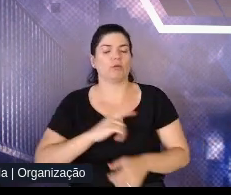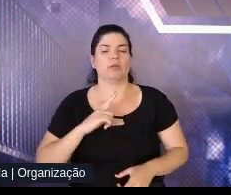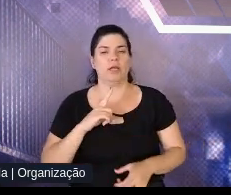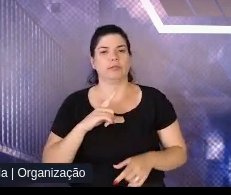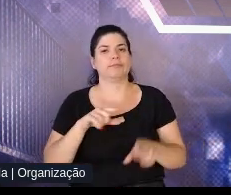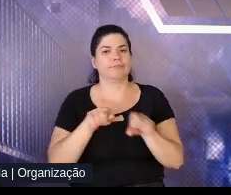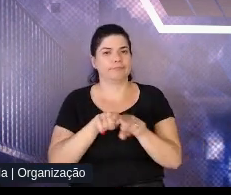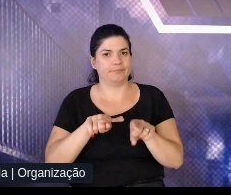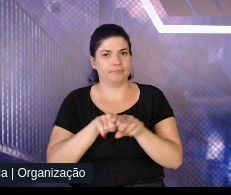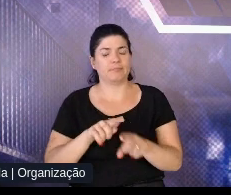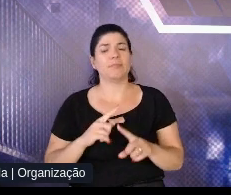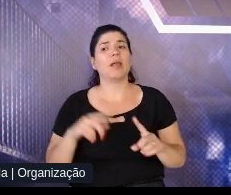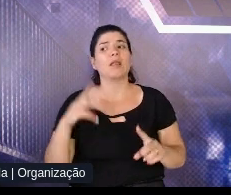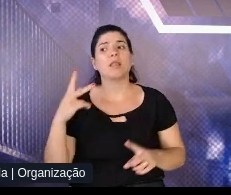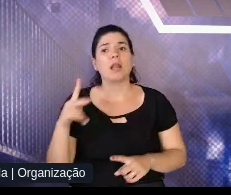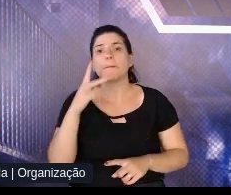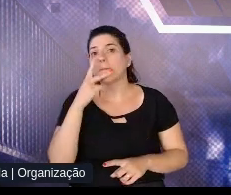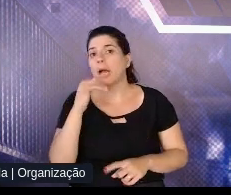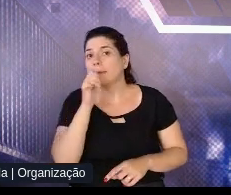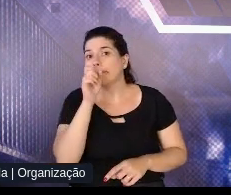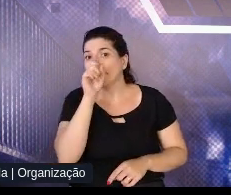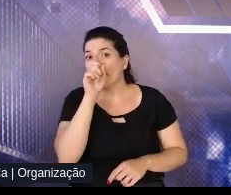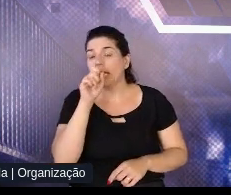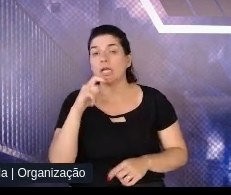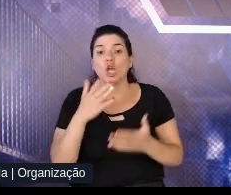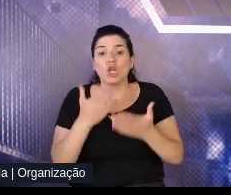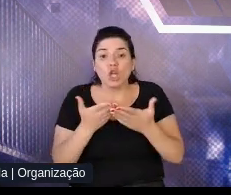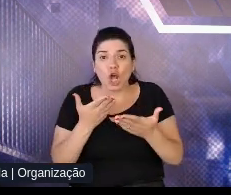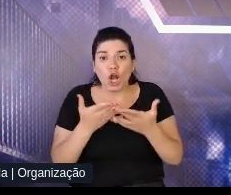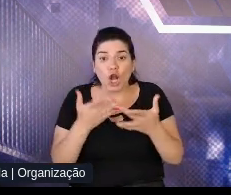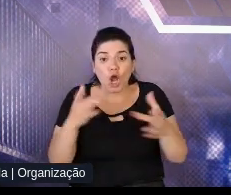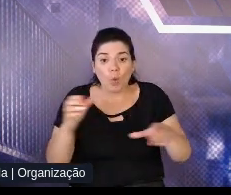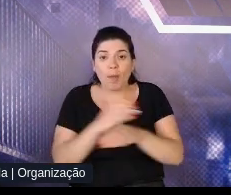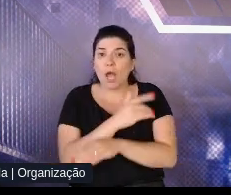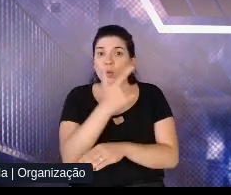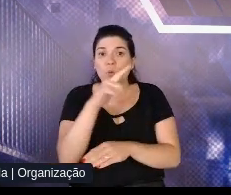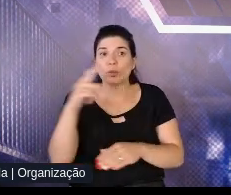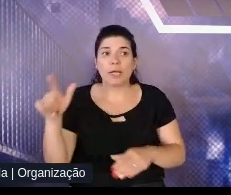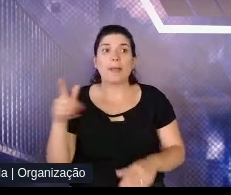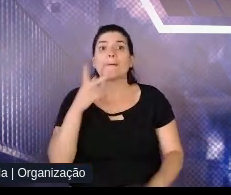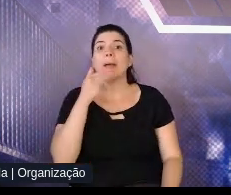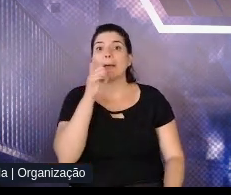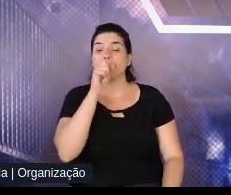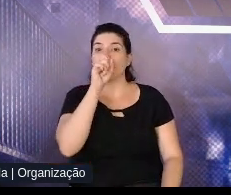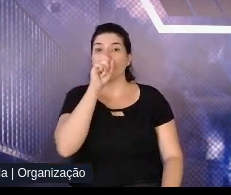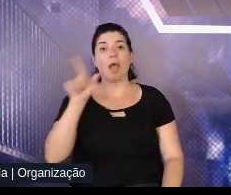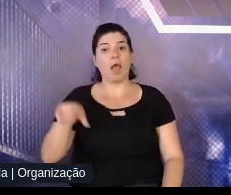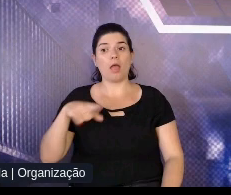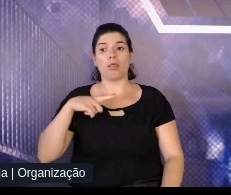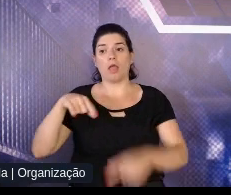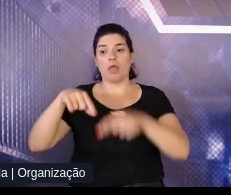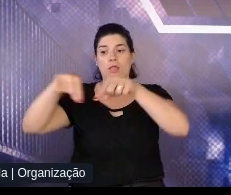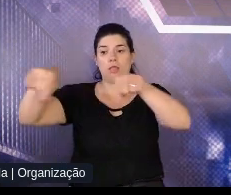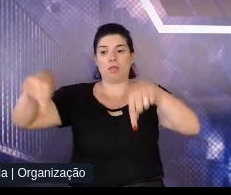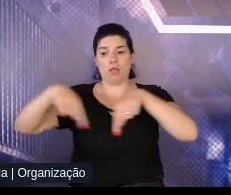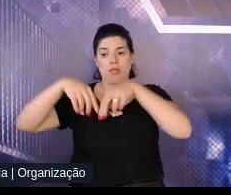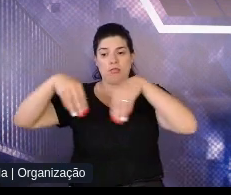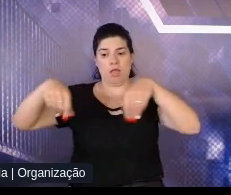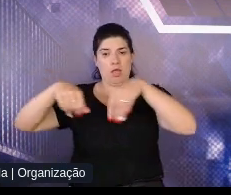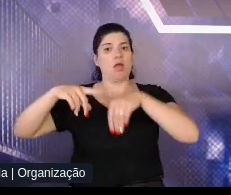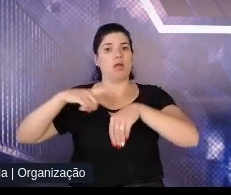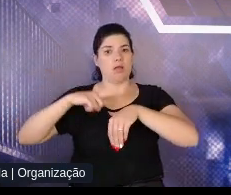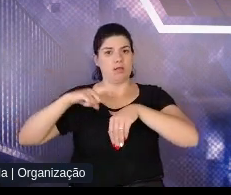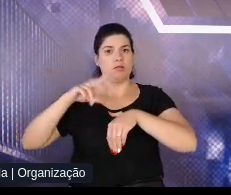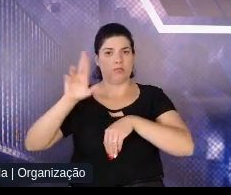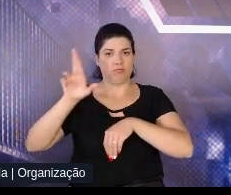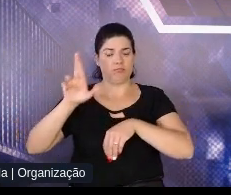os pais deles não têm o estudo completo e os pais da minha mãe eram donos de terra. Eu sou a primeira